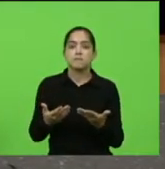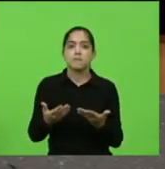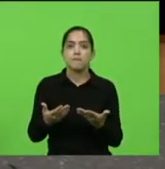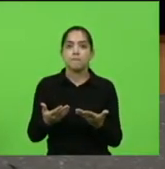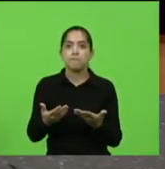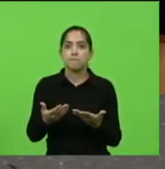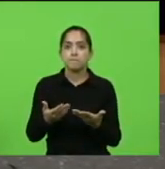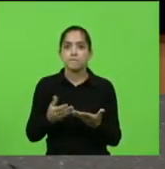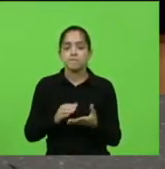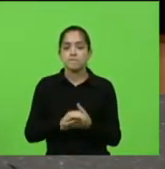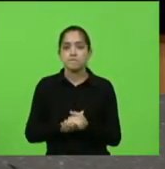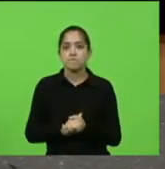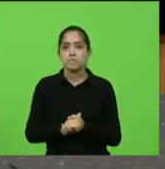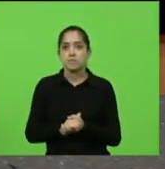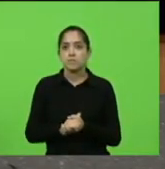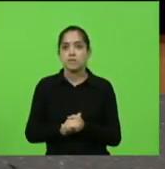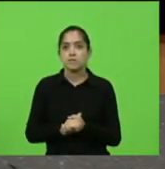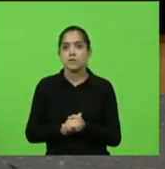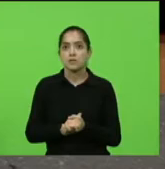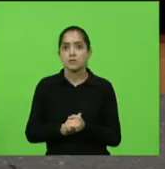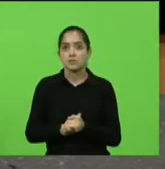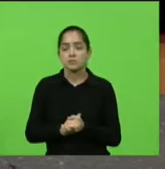o sempre